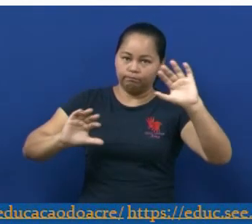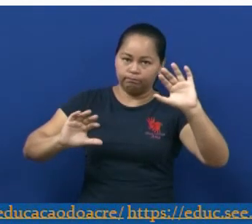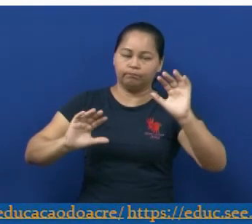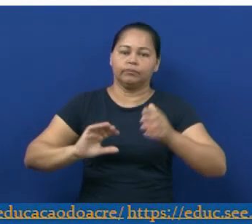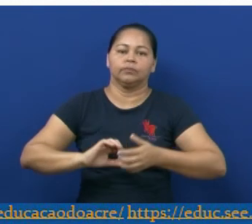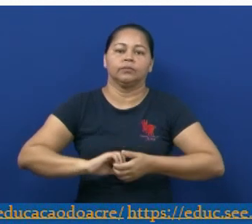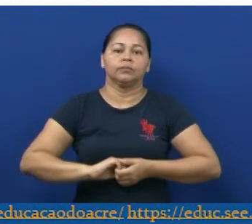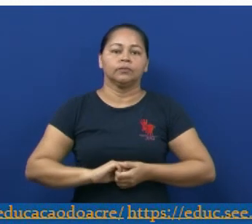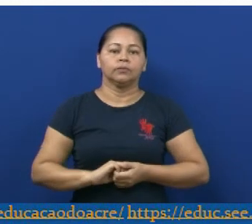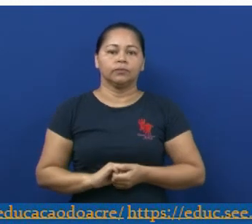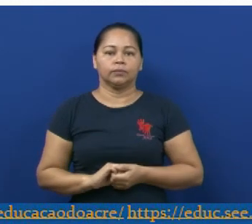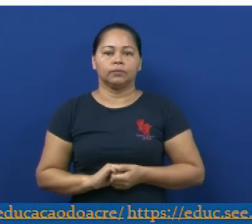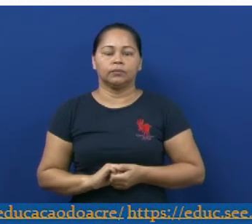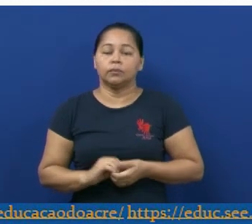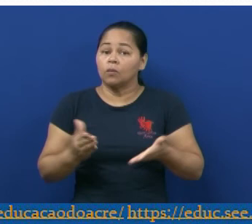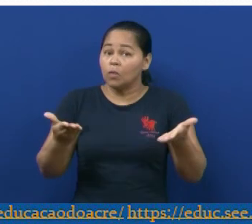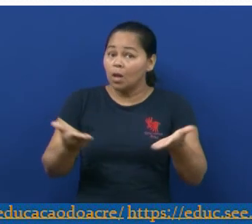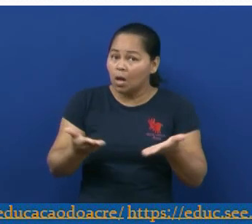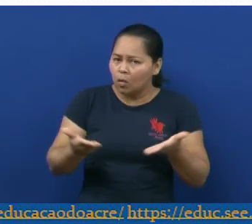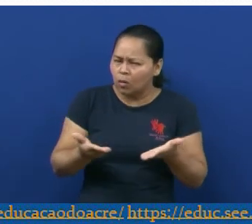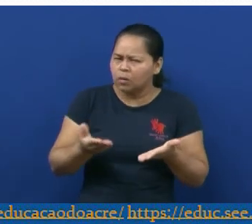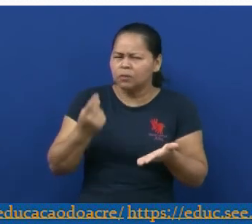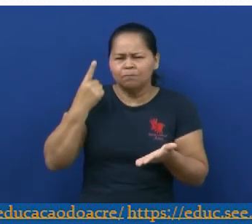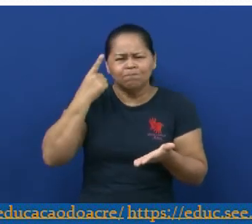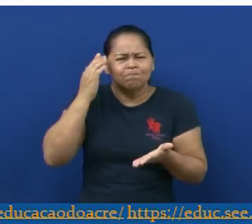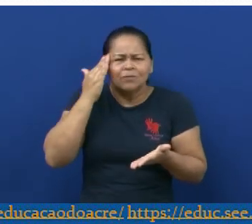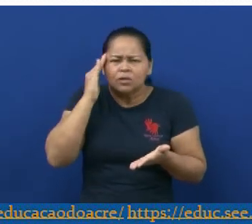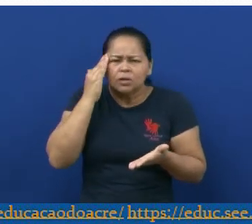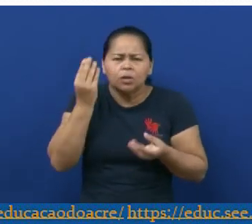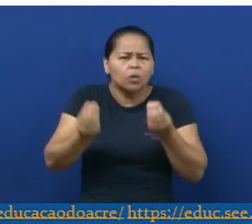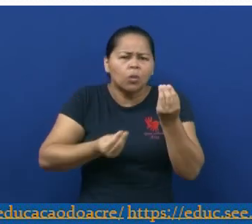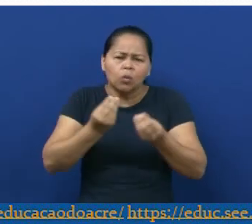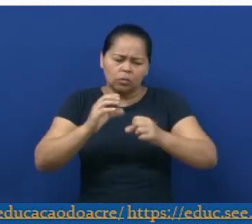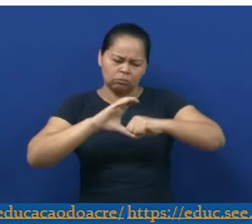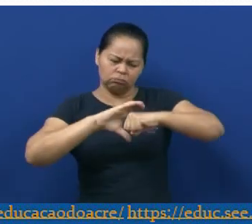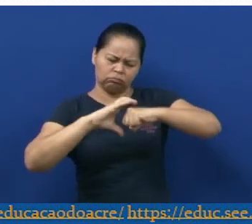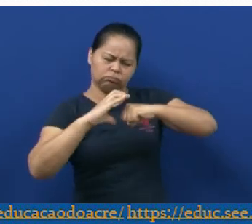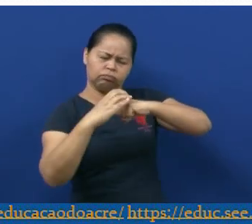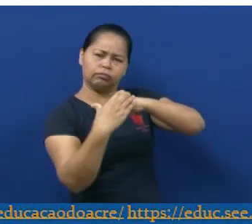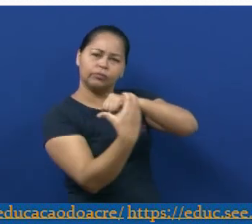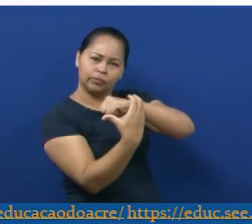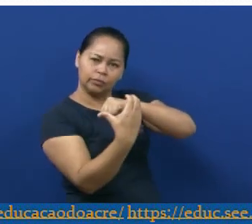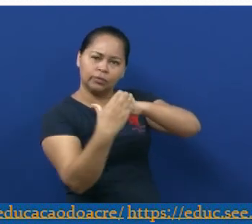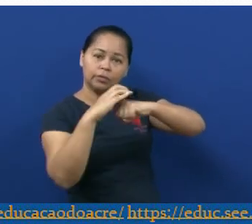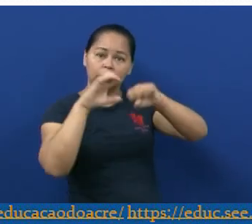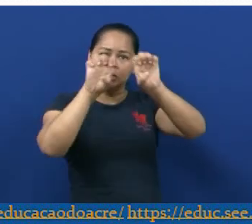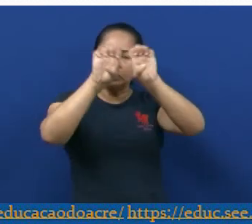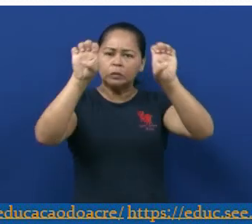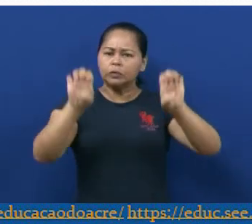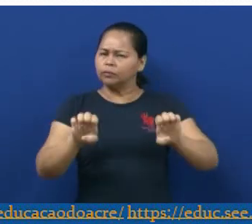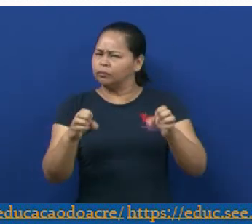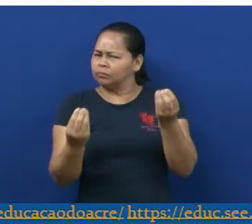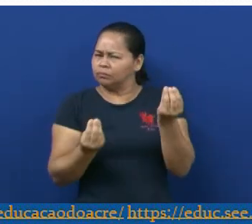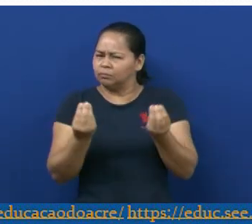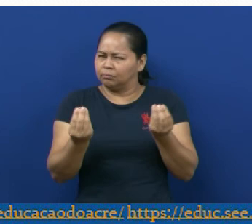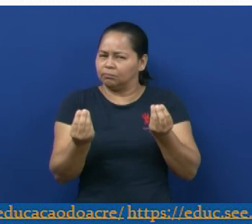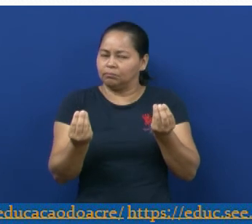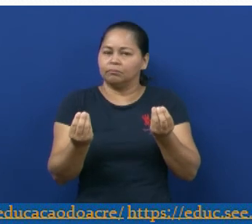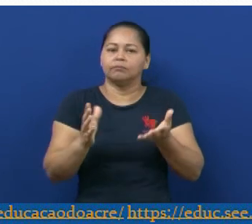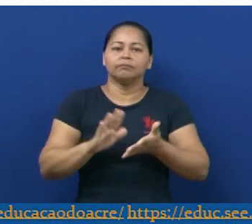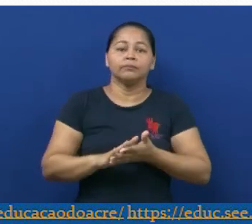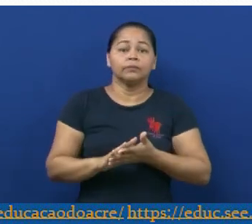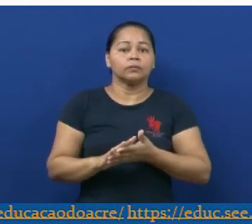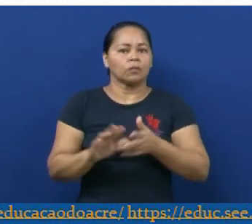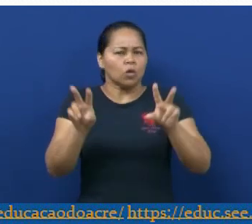semelhante. Agora vamos analisar a estrutura química do vírus, da Covid-19. O